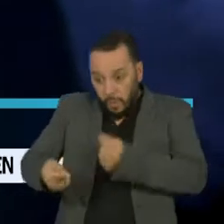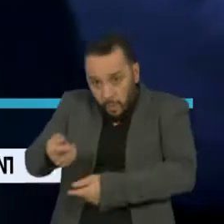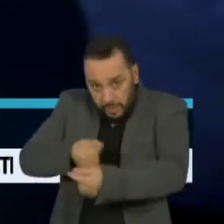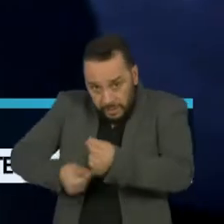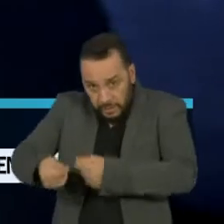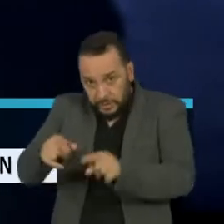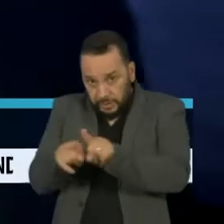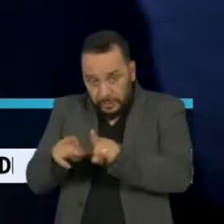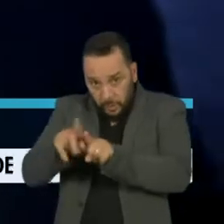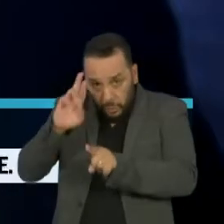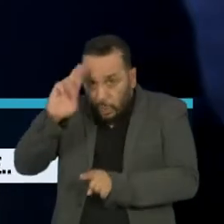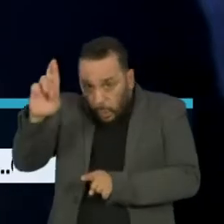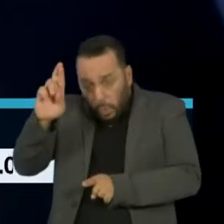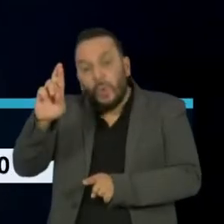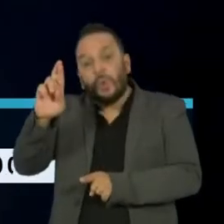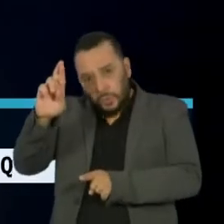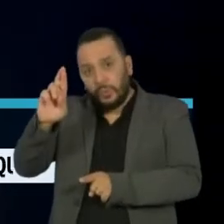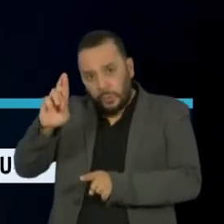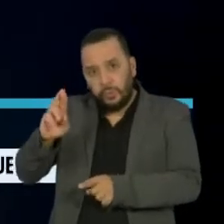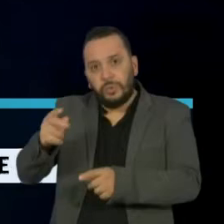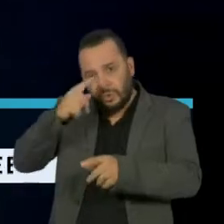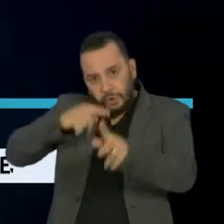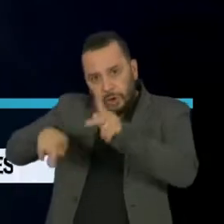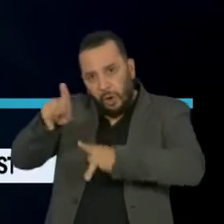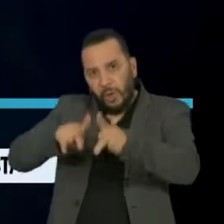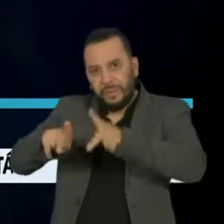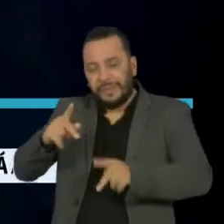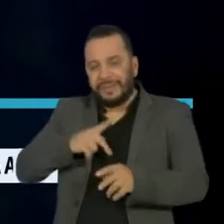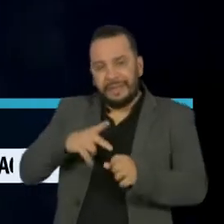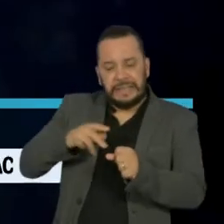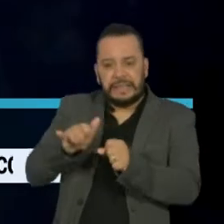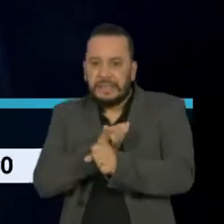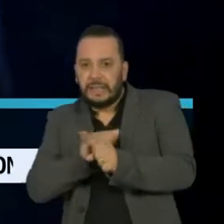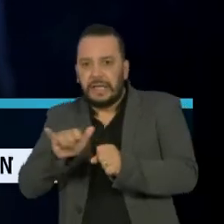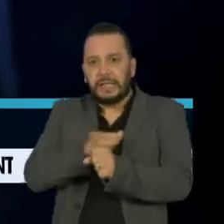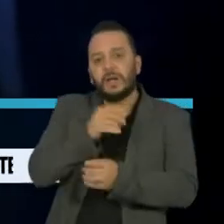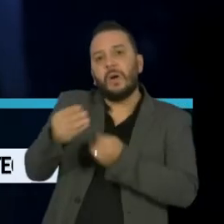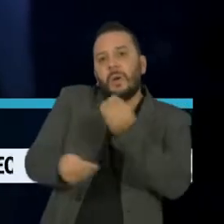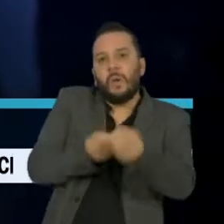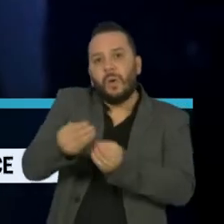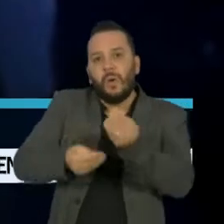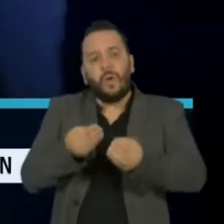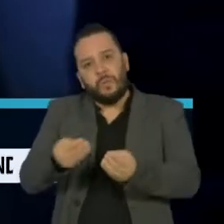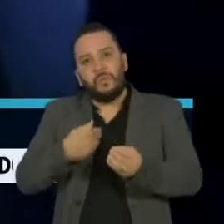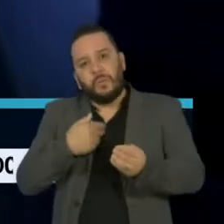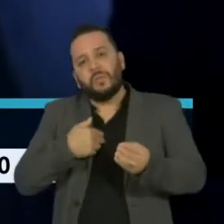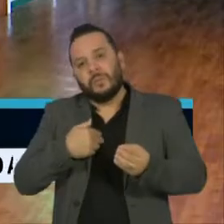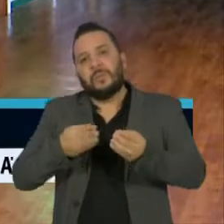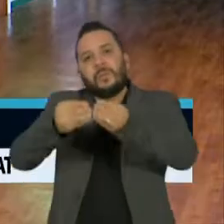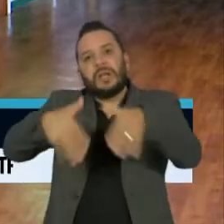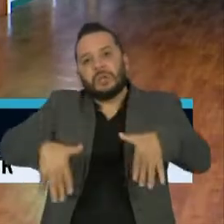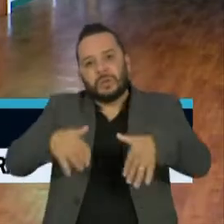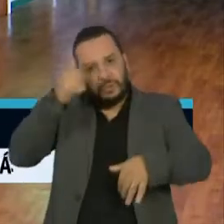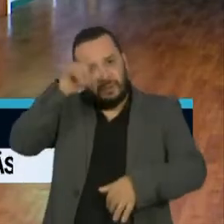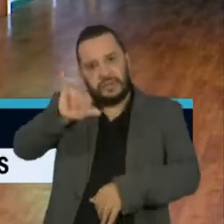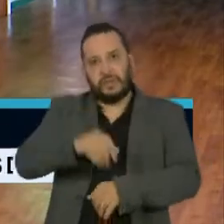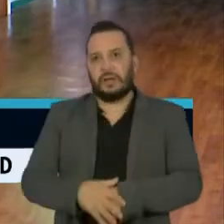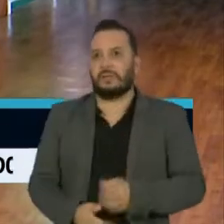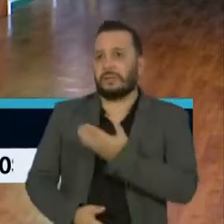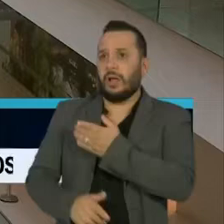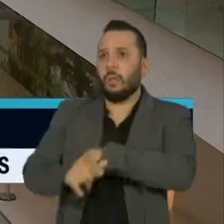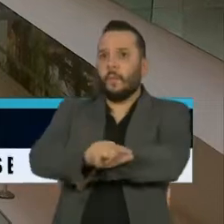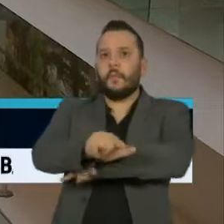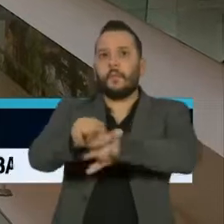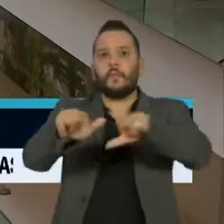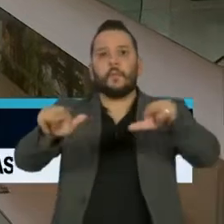próprios administradores desses centros de venda vêm adotando medidas para minimizar os efeitos da pandemia do coronavírus. Corredores